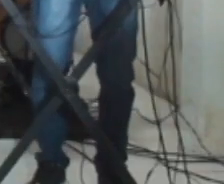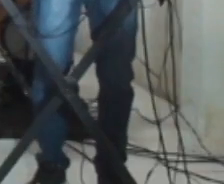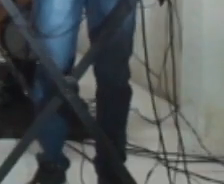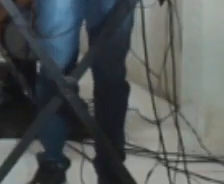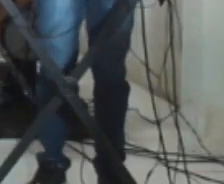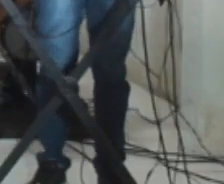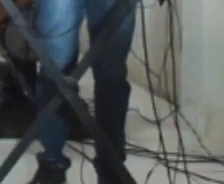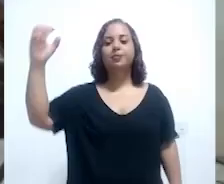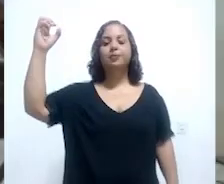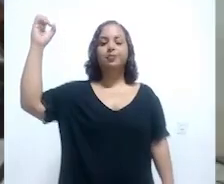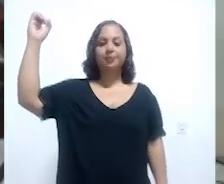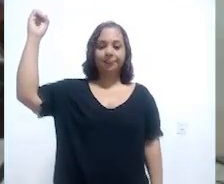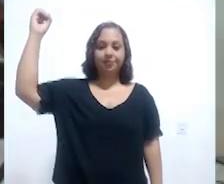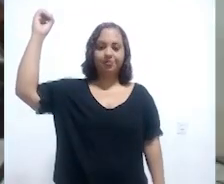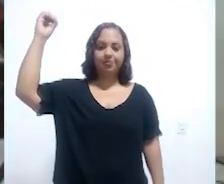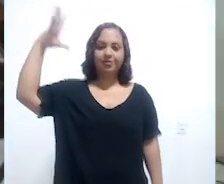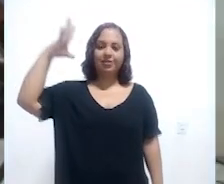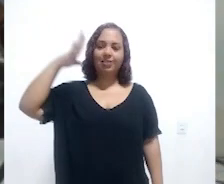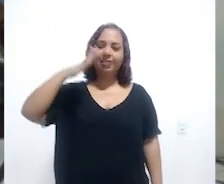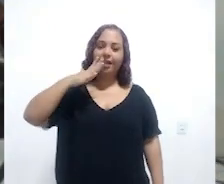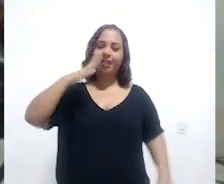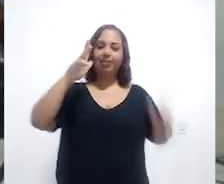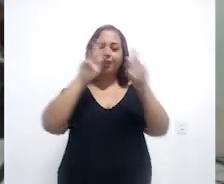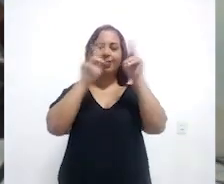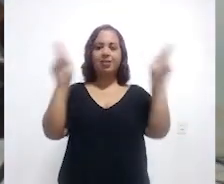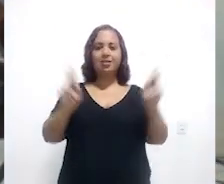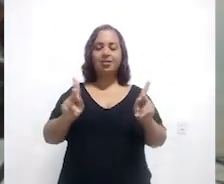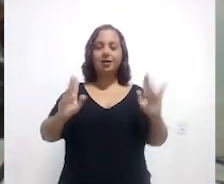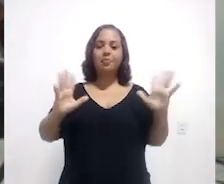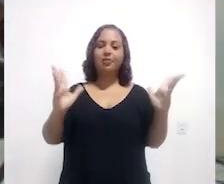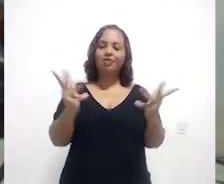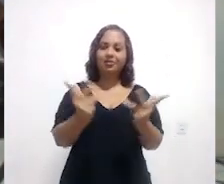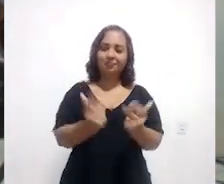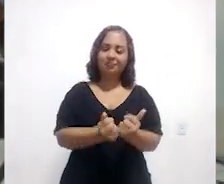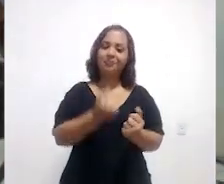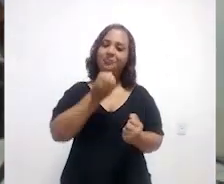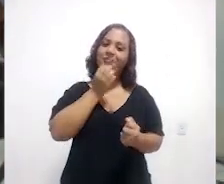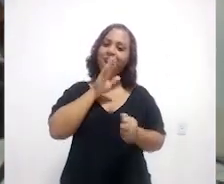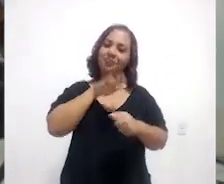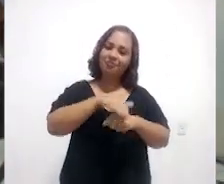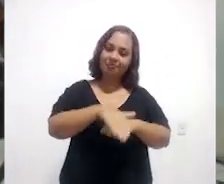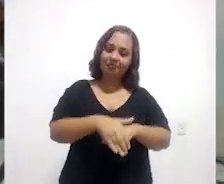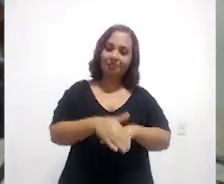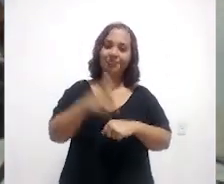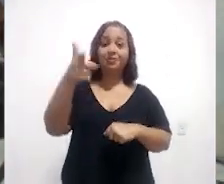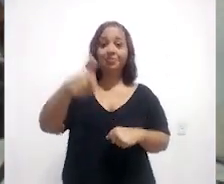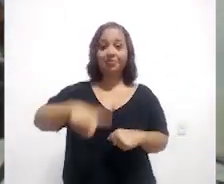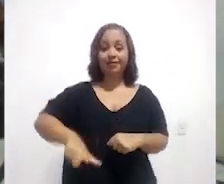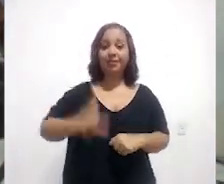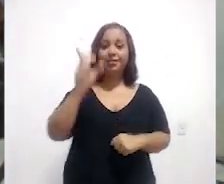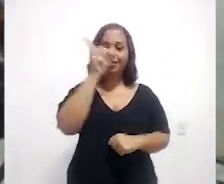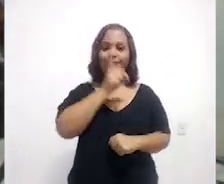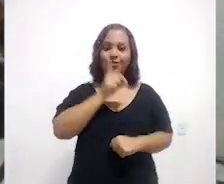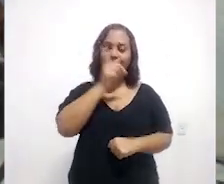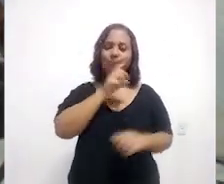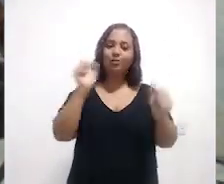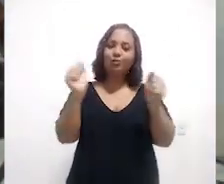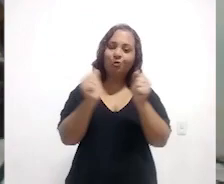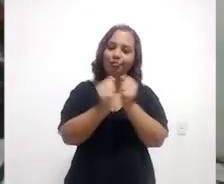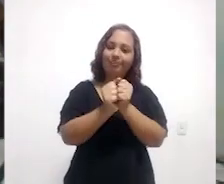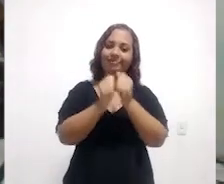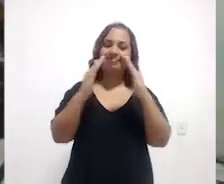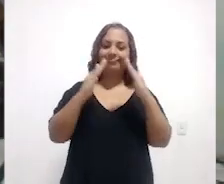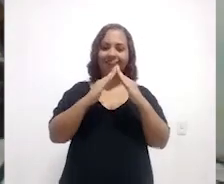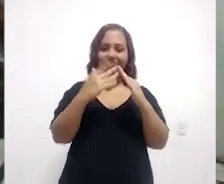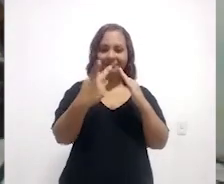A graça e a paz a todos, boa noite. Mais um domingo que estamos na sua casa para juntos louvarmos a Deus,